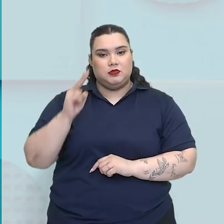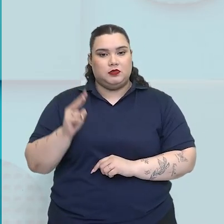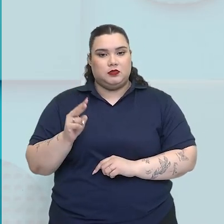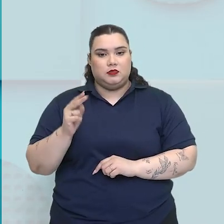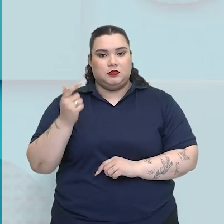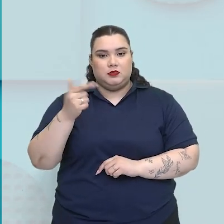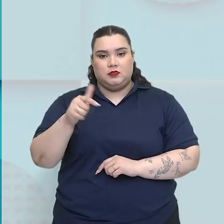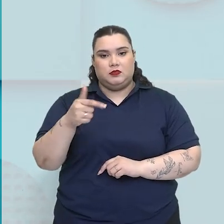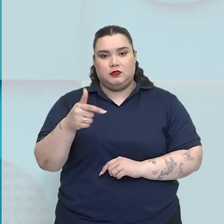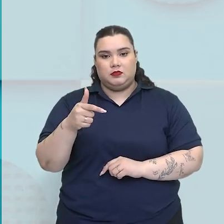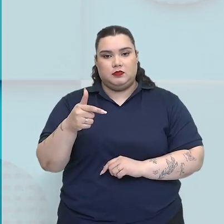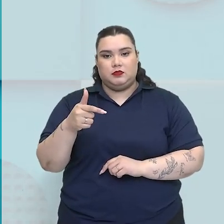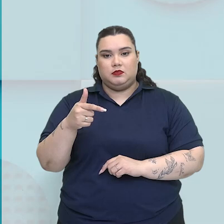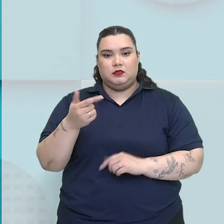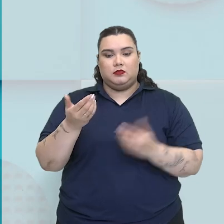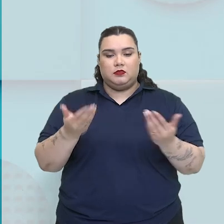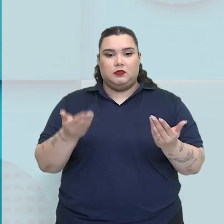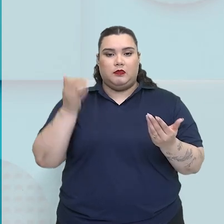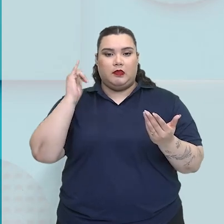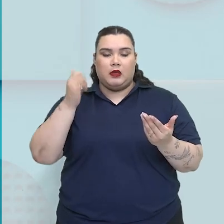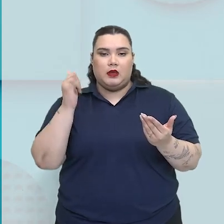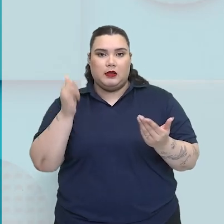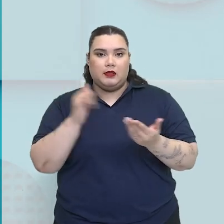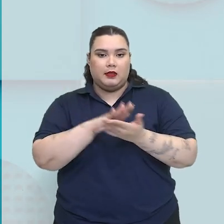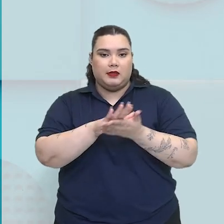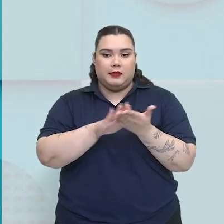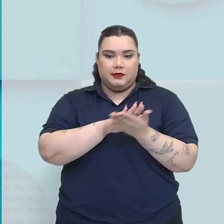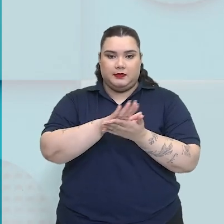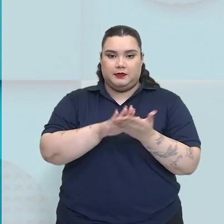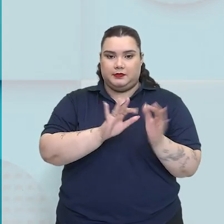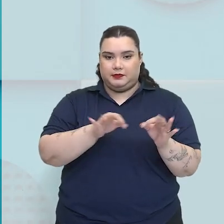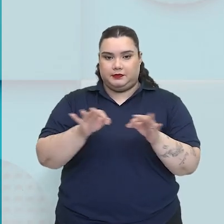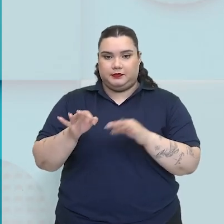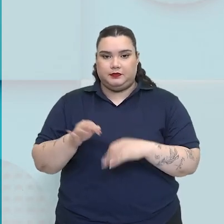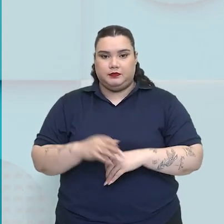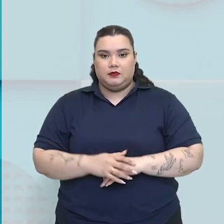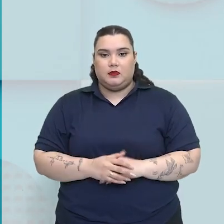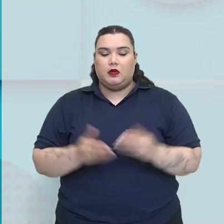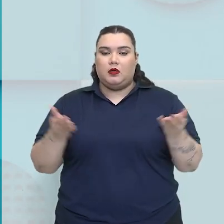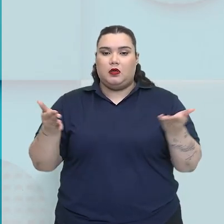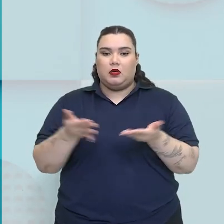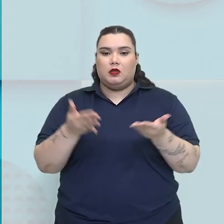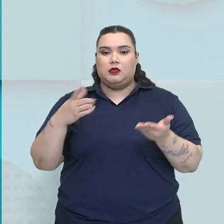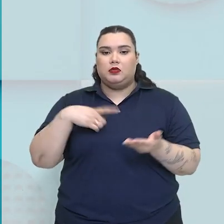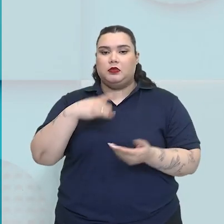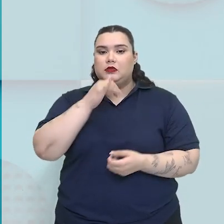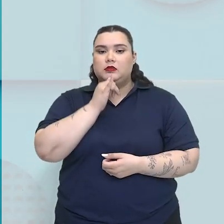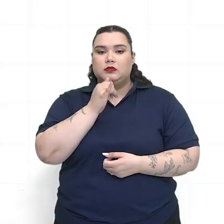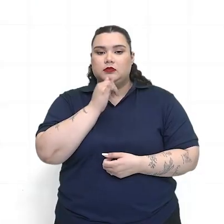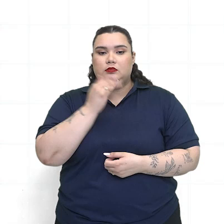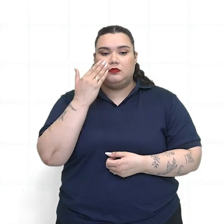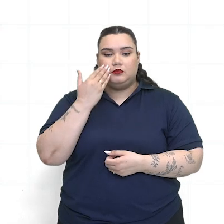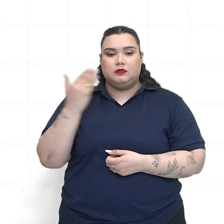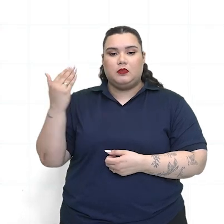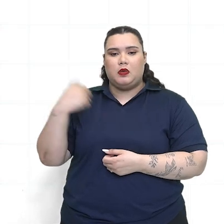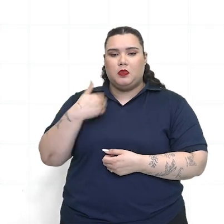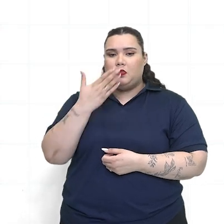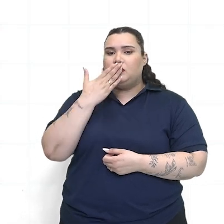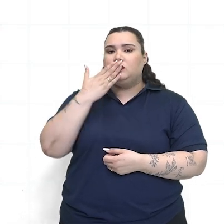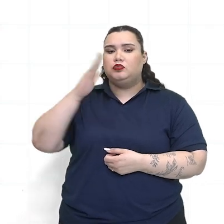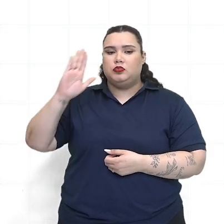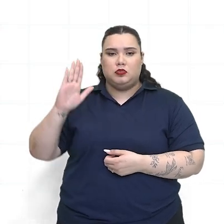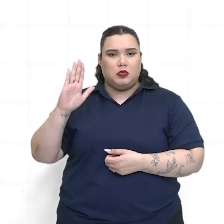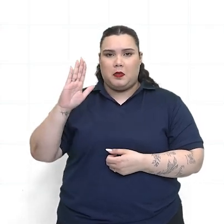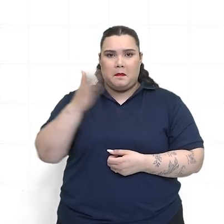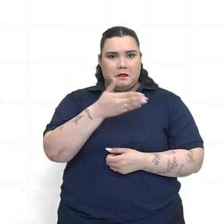há contação de narrativa, né? E agora nós temos mais um exemplo. Vamos ver. Eu juro,